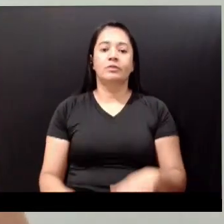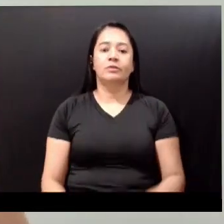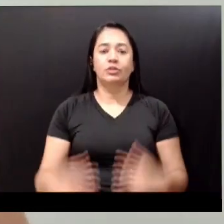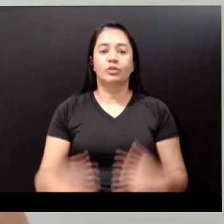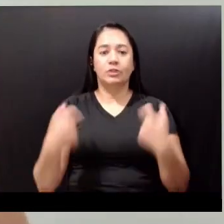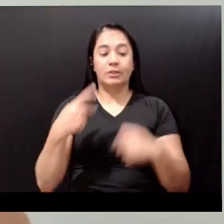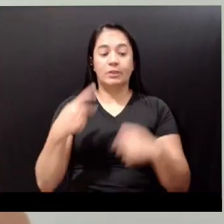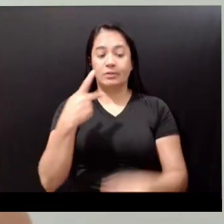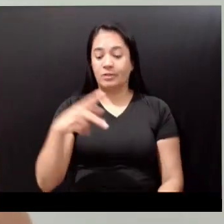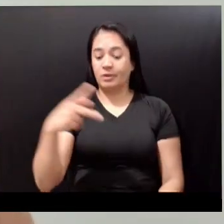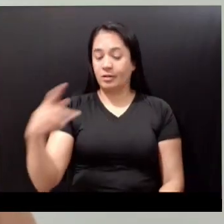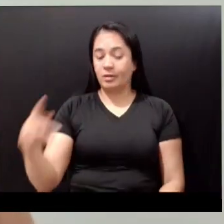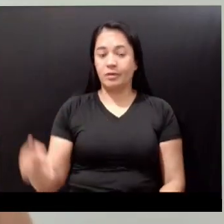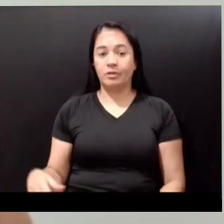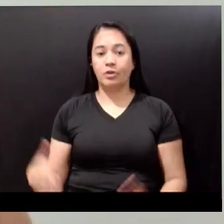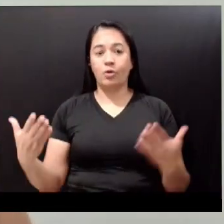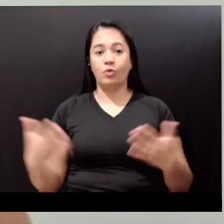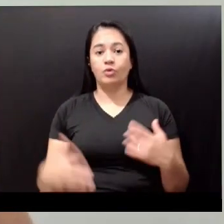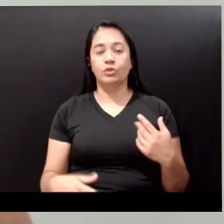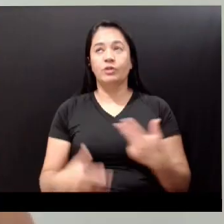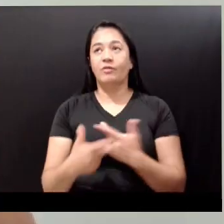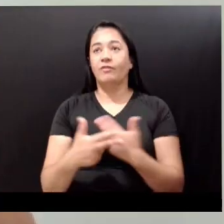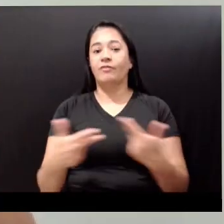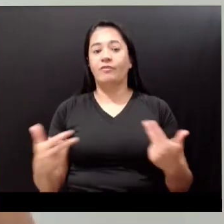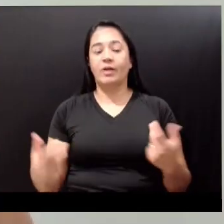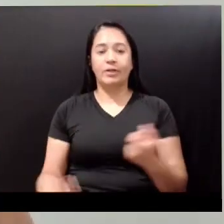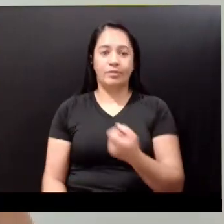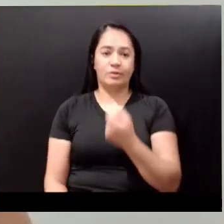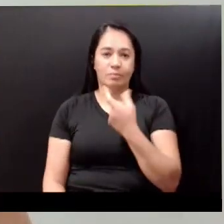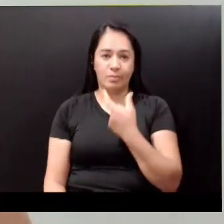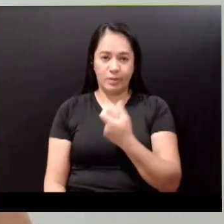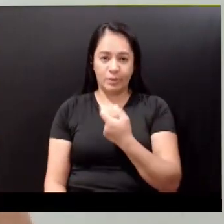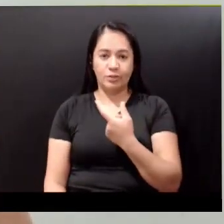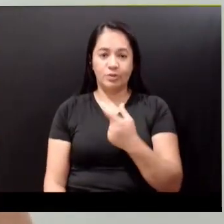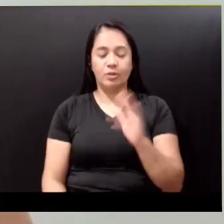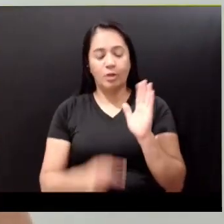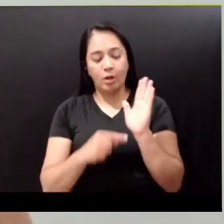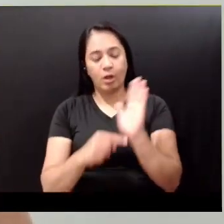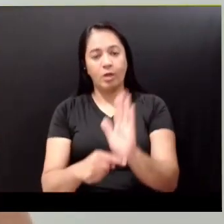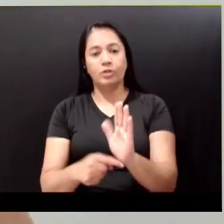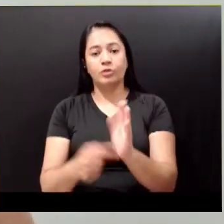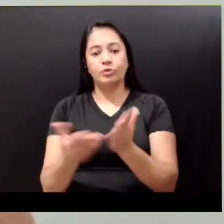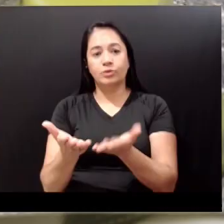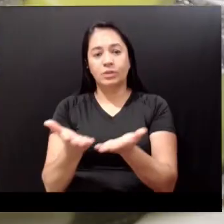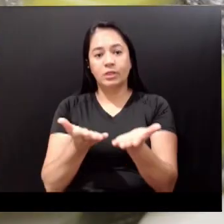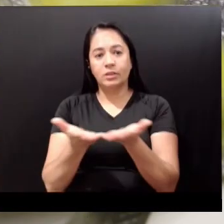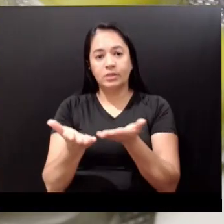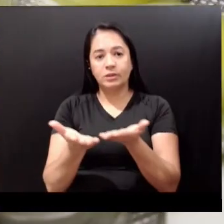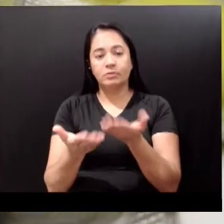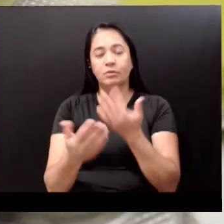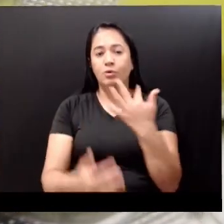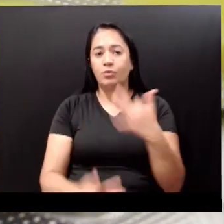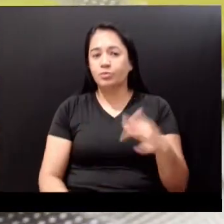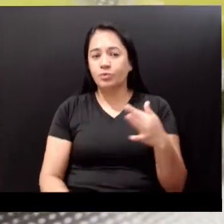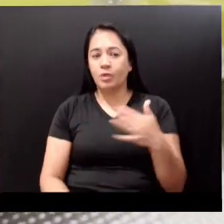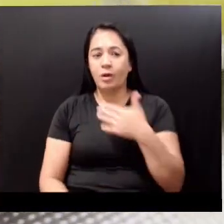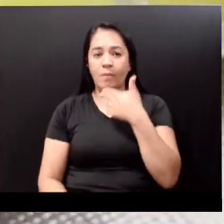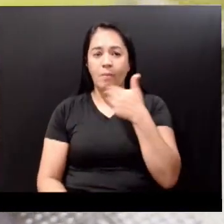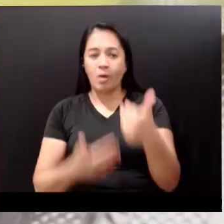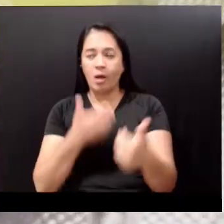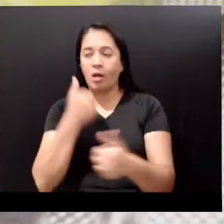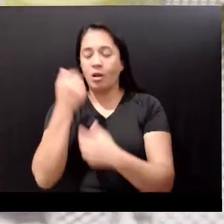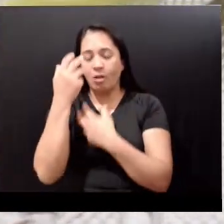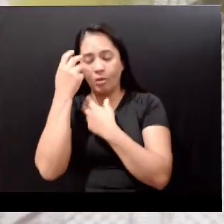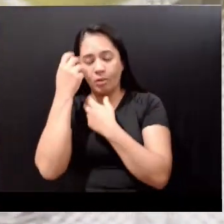a sua necessidade. Então, hoje nós temos diversos medicamentos que ajudam no tratamento da dor, na melhora